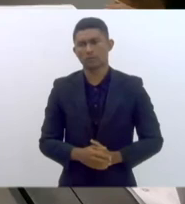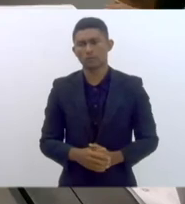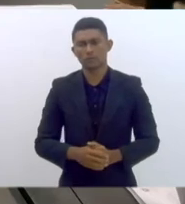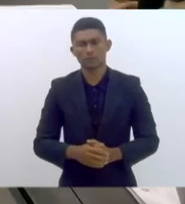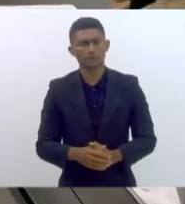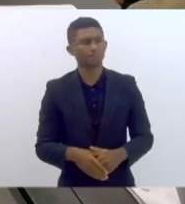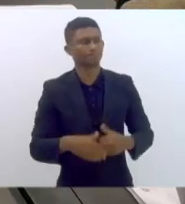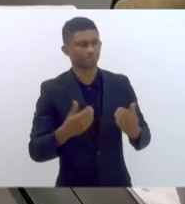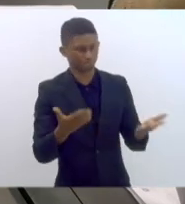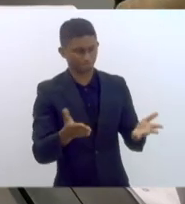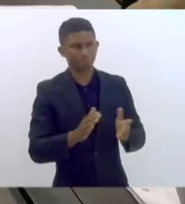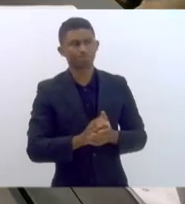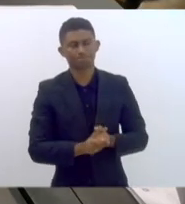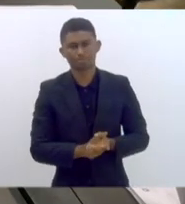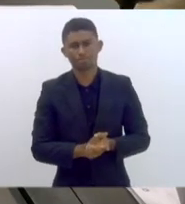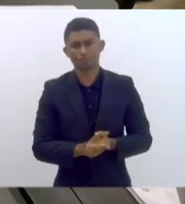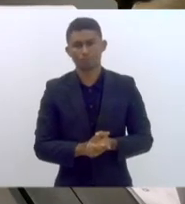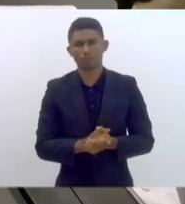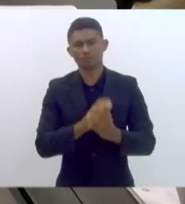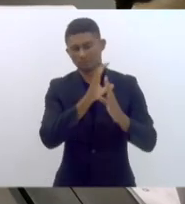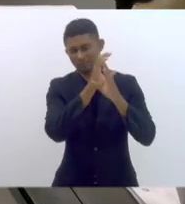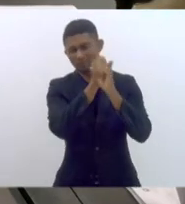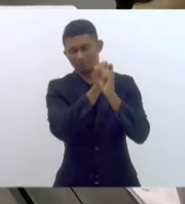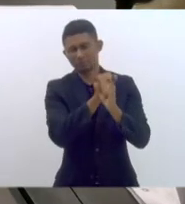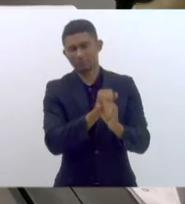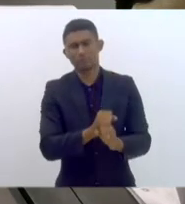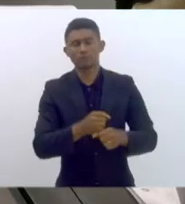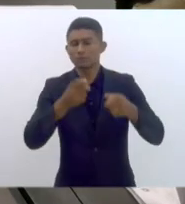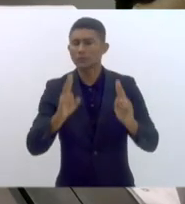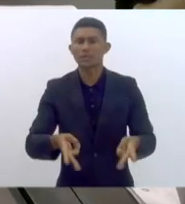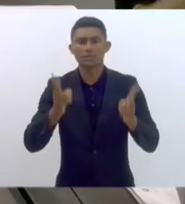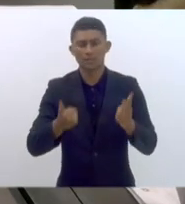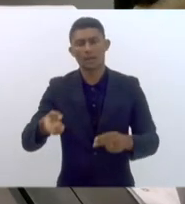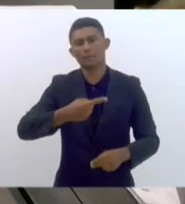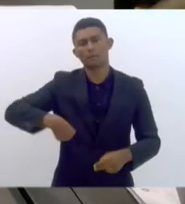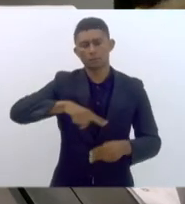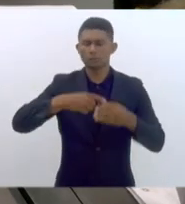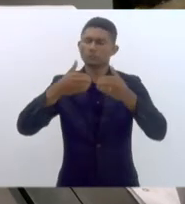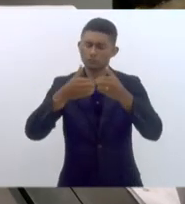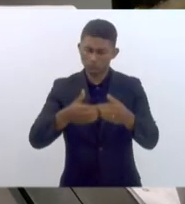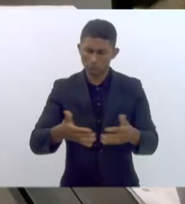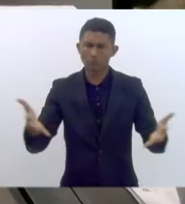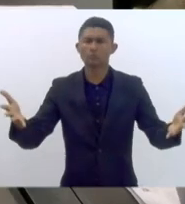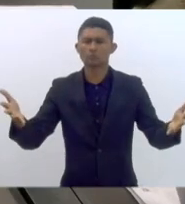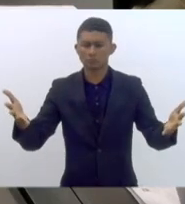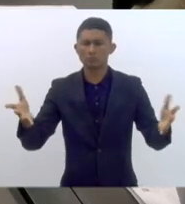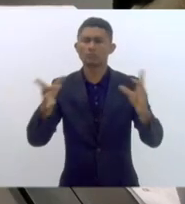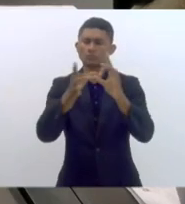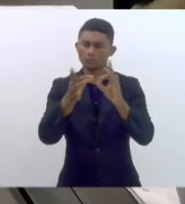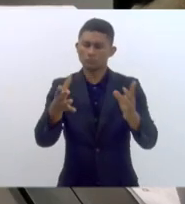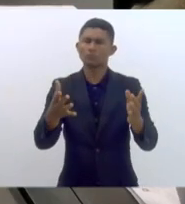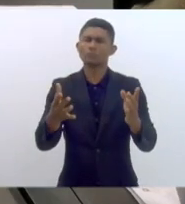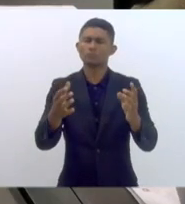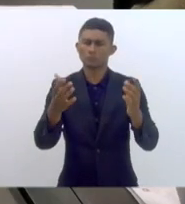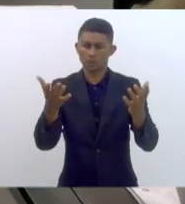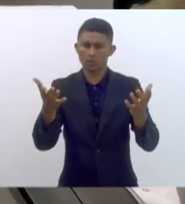Bem, vamos lá. Em relação à questão dos cálculos, nós sempre nos colocamos à disposição, nós diversas vezes recebemos